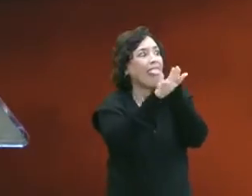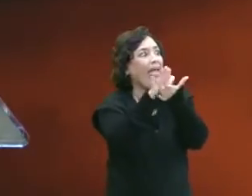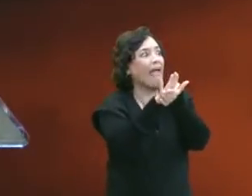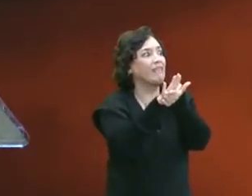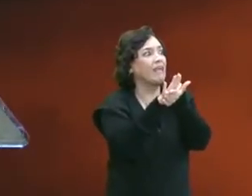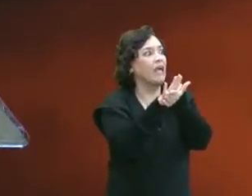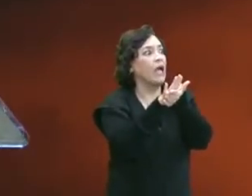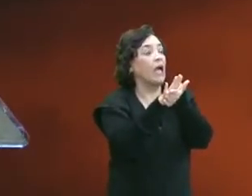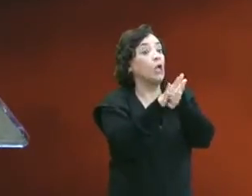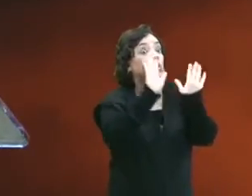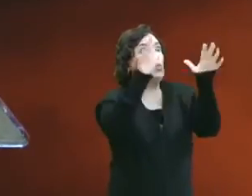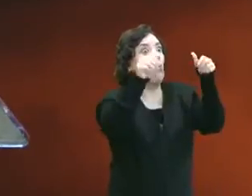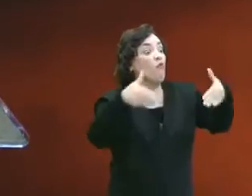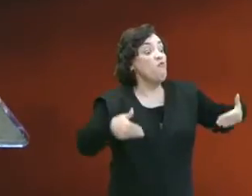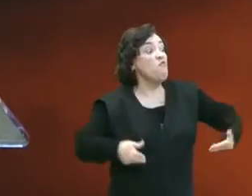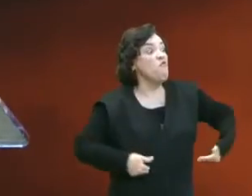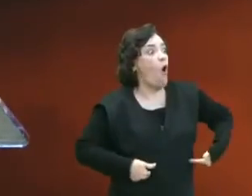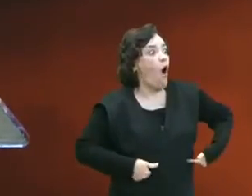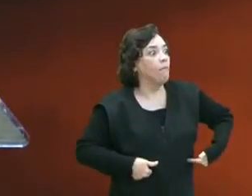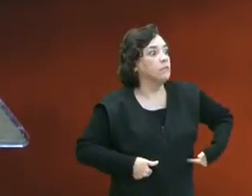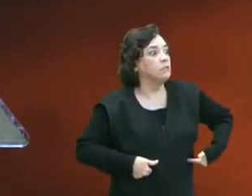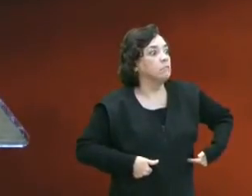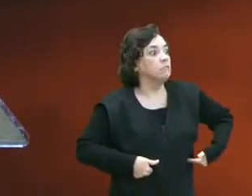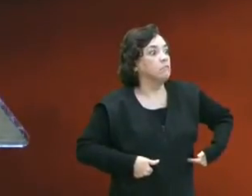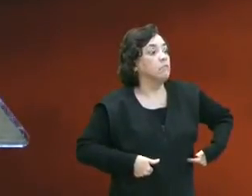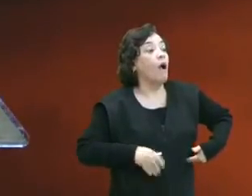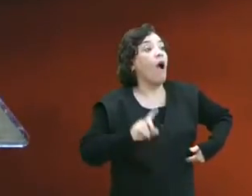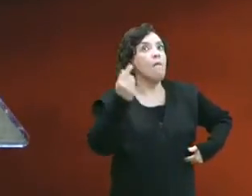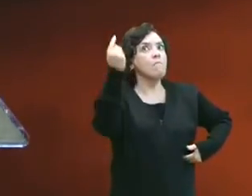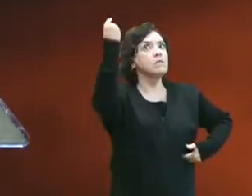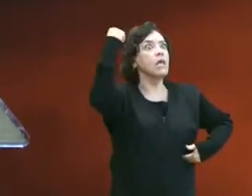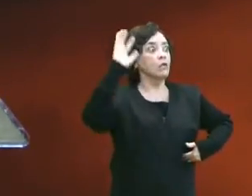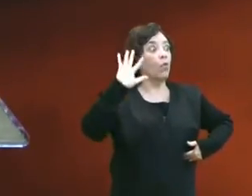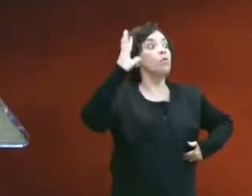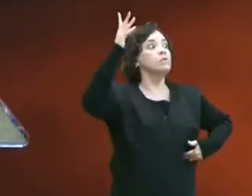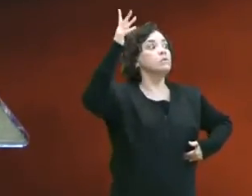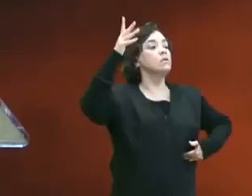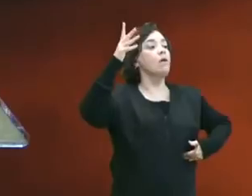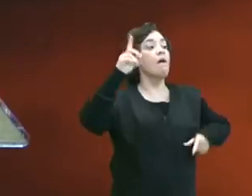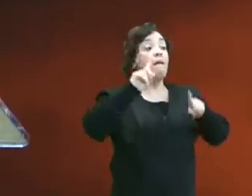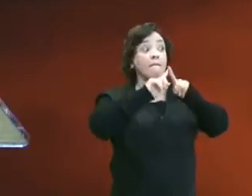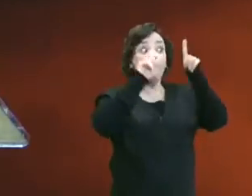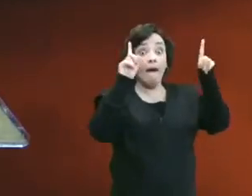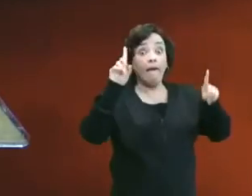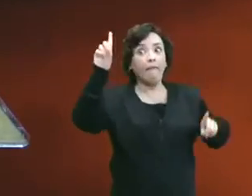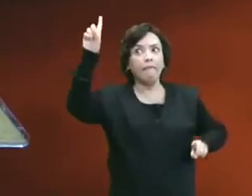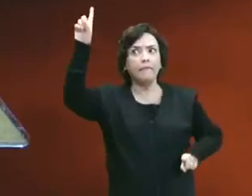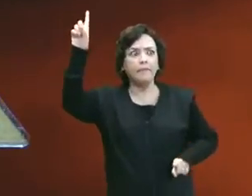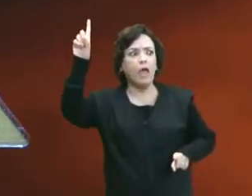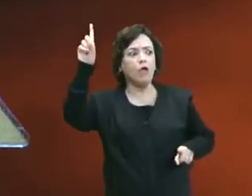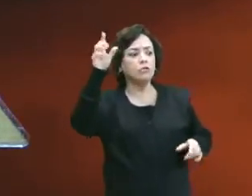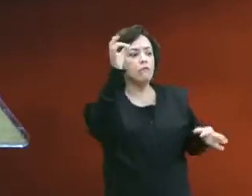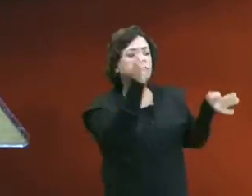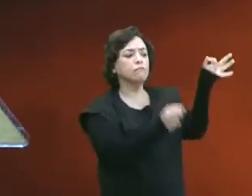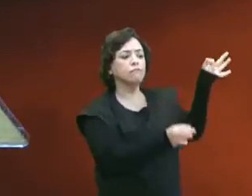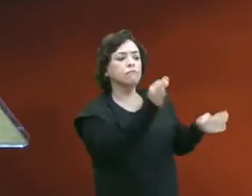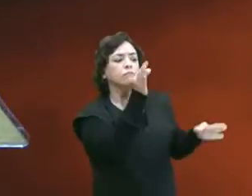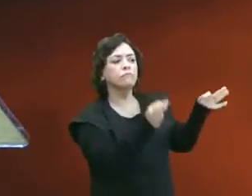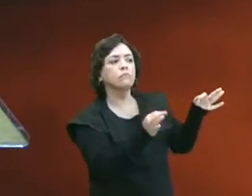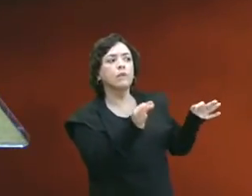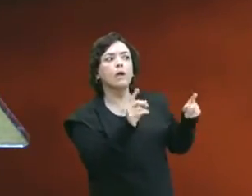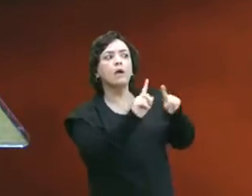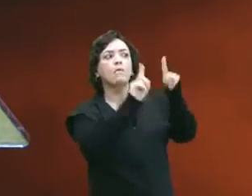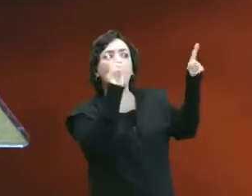da parte de Deus. Eu creio que muitas vezes no meio do juízo, Deus revela os seus sinais